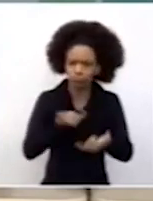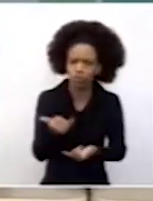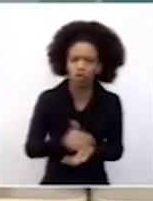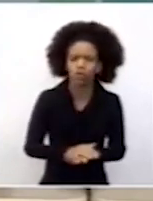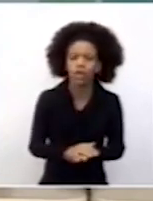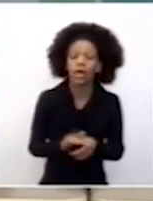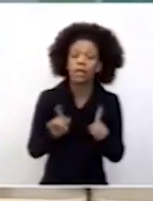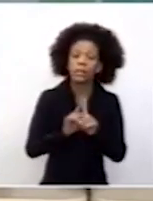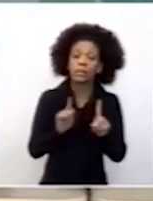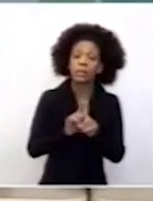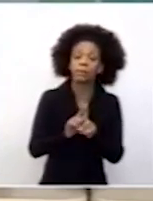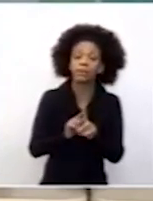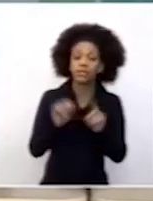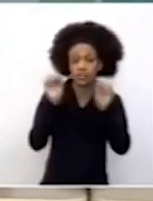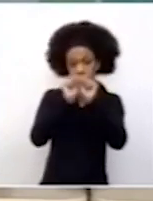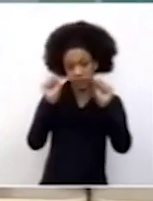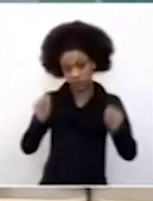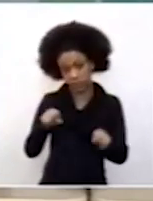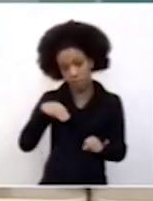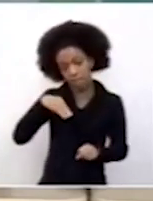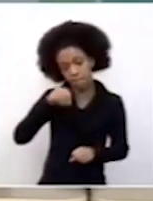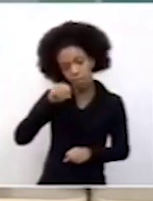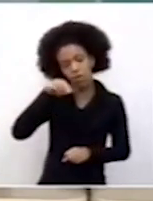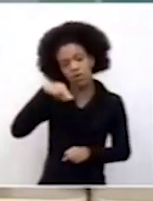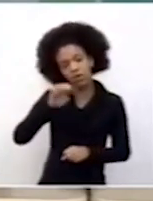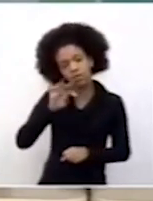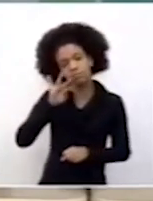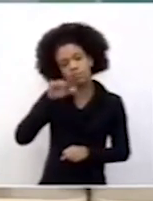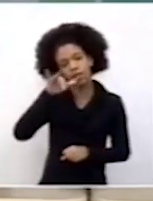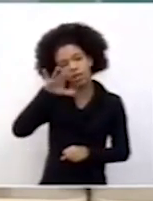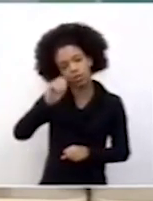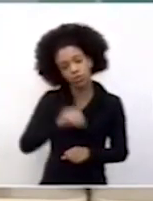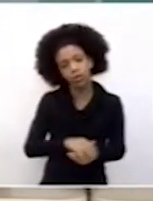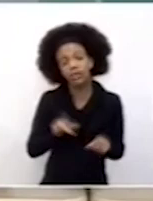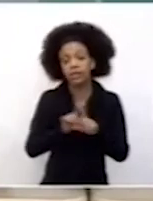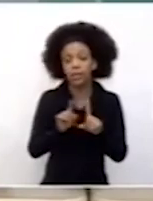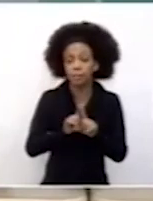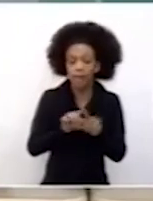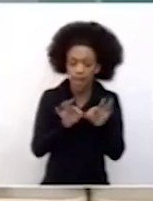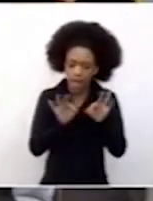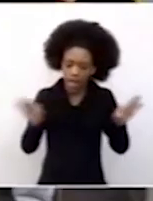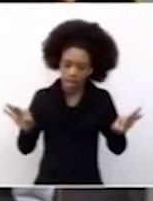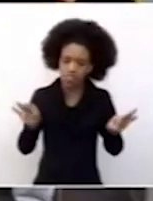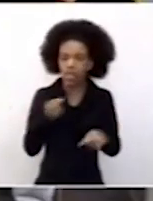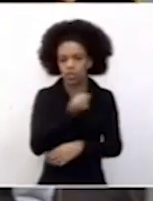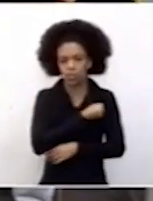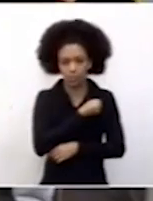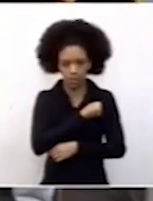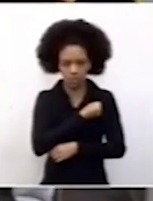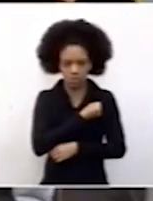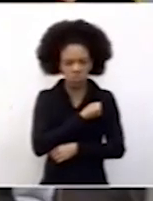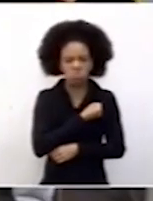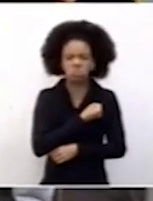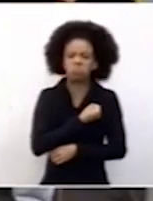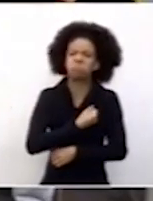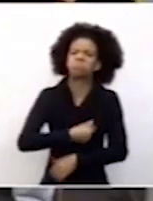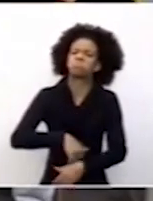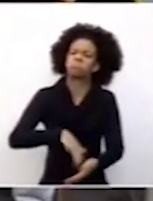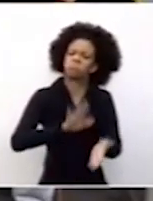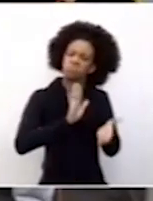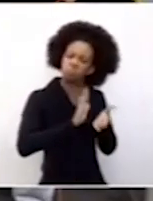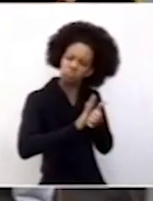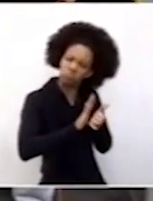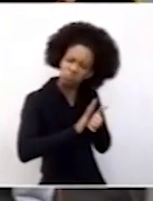Citaram também sistema monetário e reta numérica. Parabéns em isso, nossa, muito, muito, muito